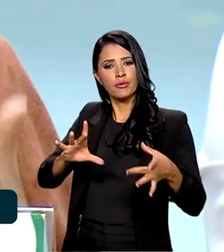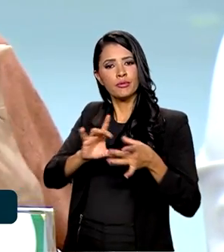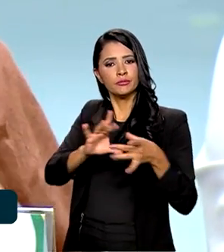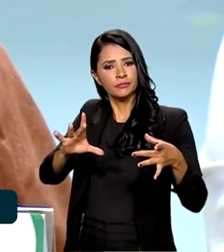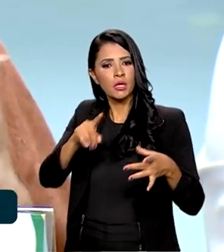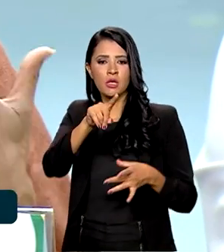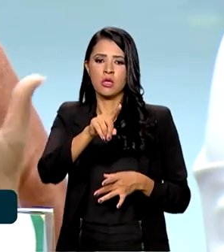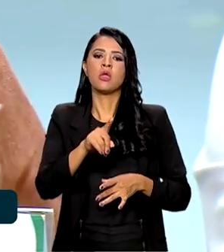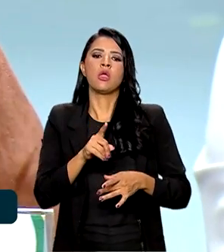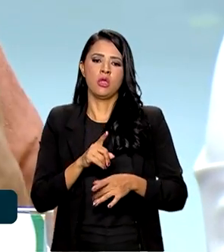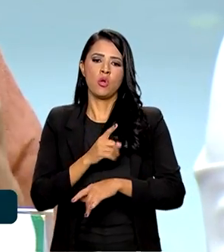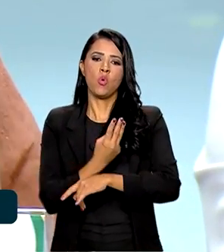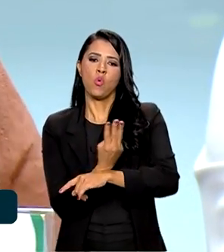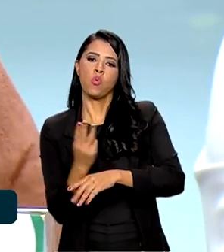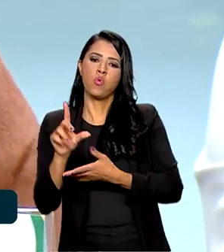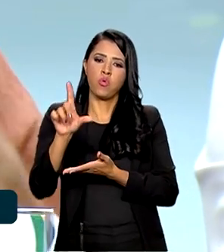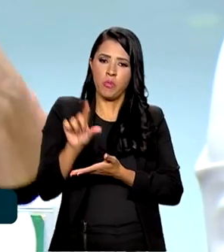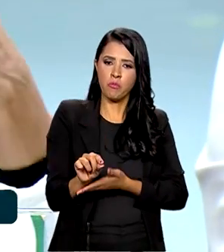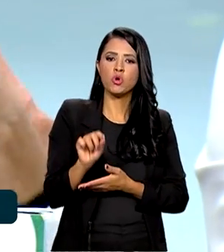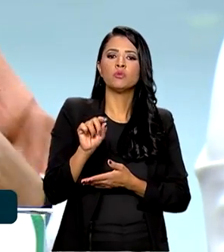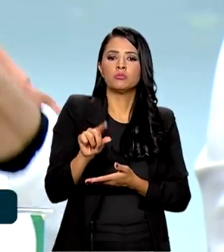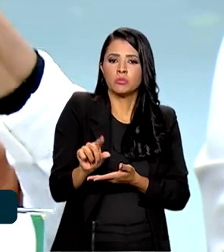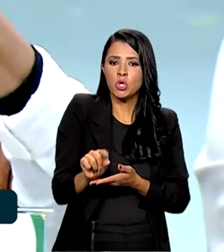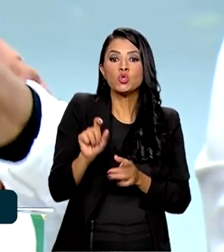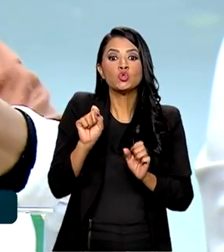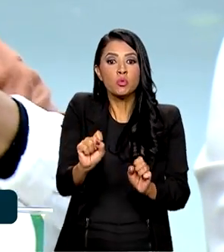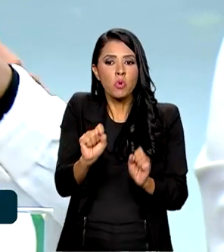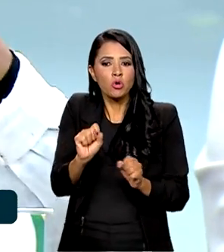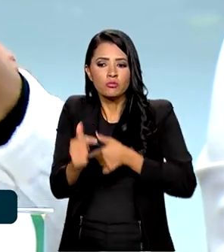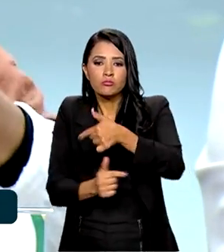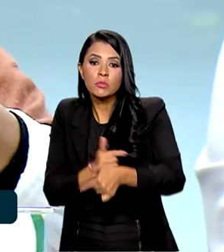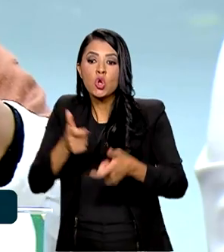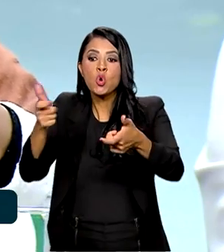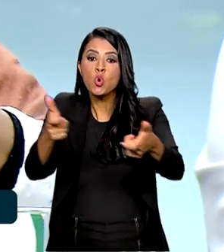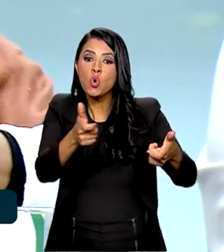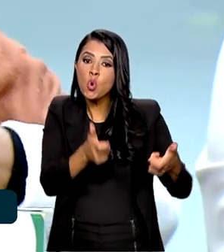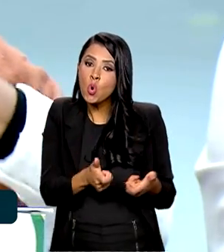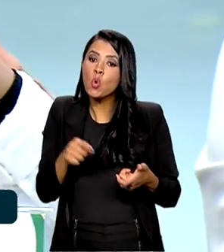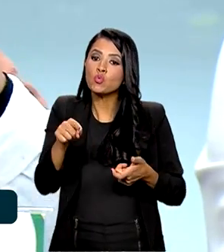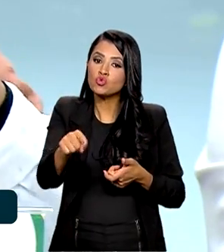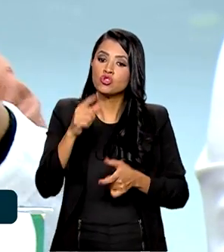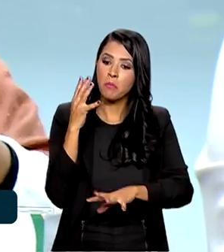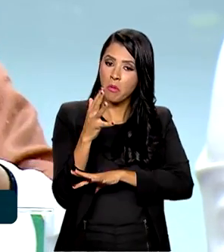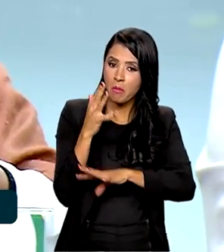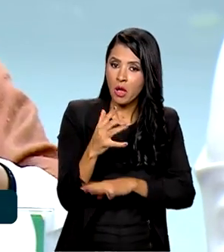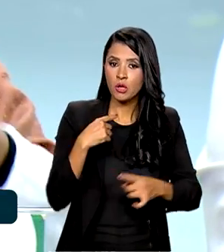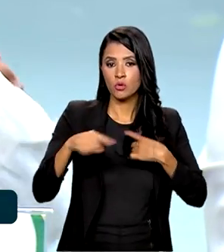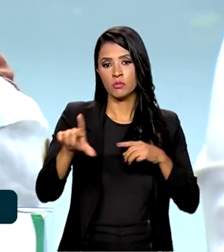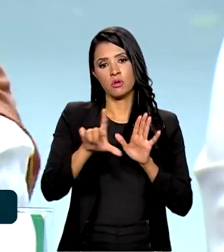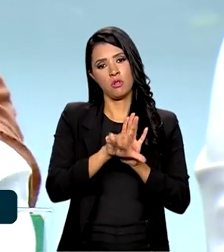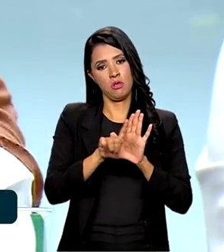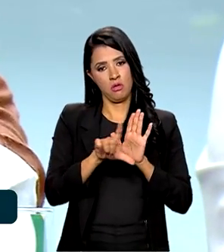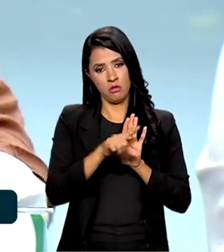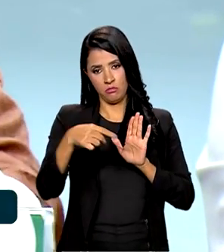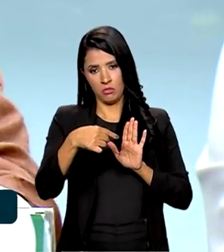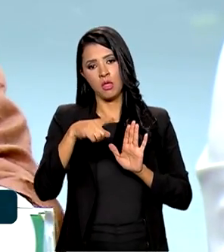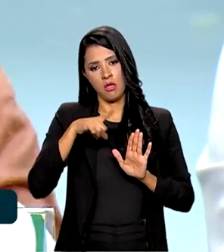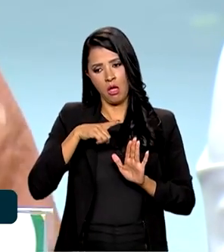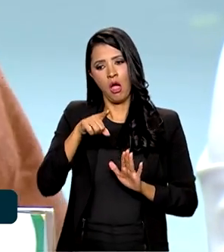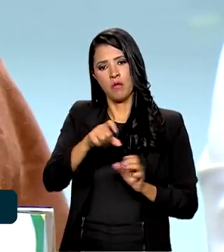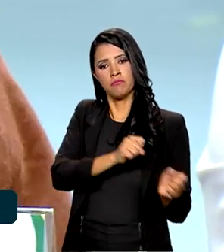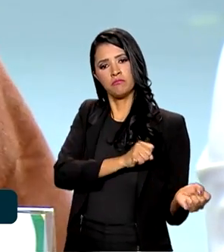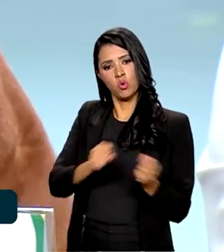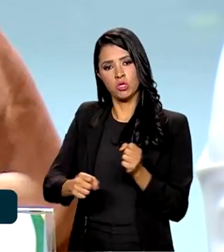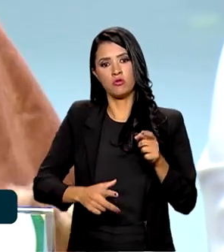e o Ibama só pode atuar naquilo que são os desmatamentos Ilegais é onde ele tem poder